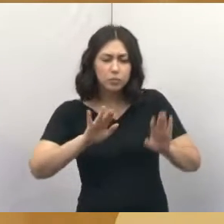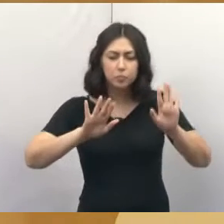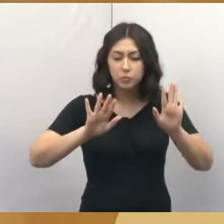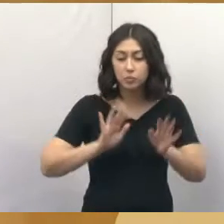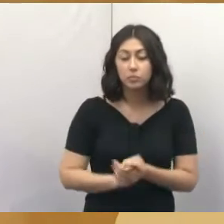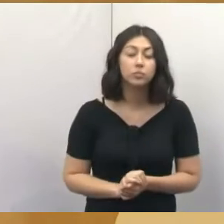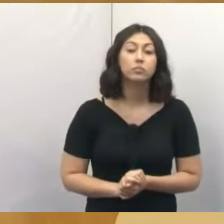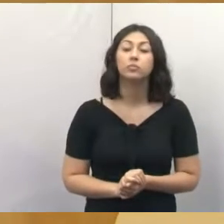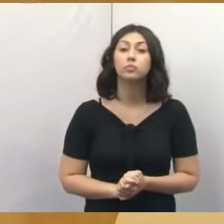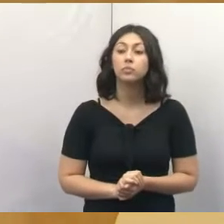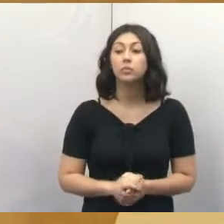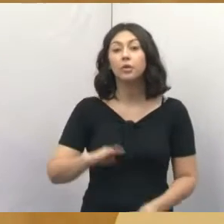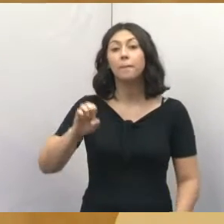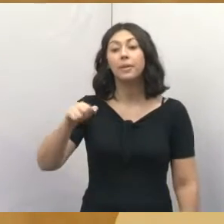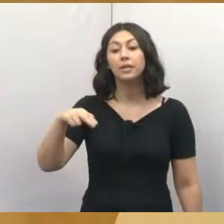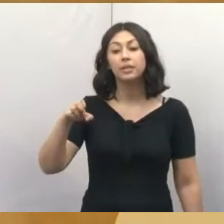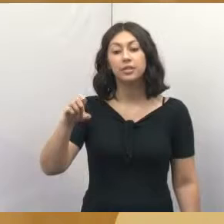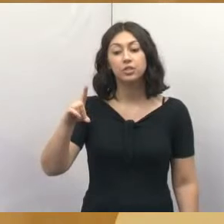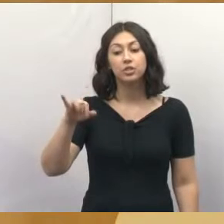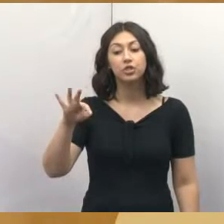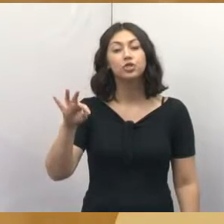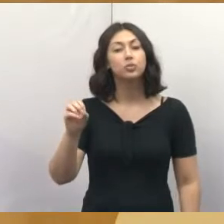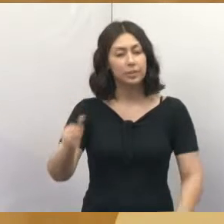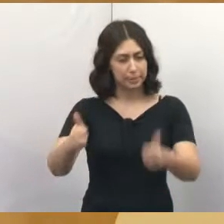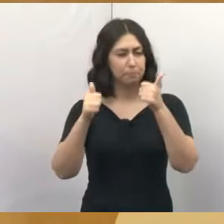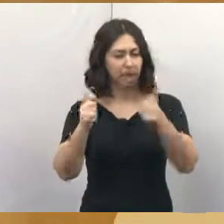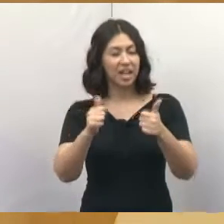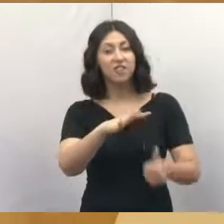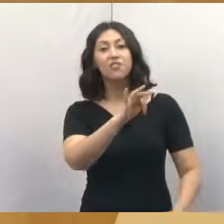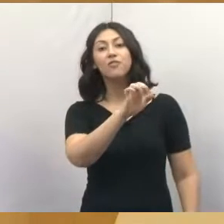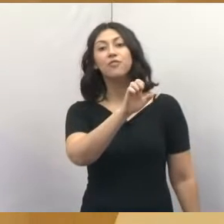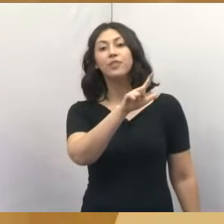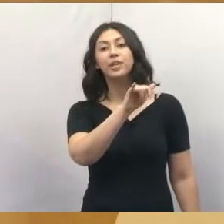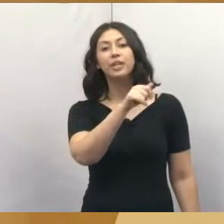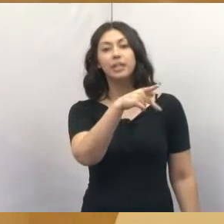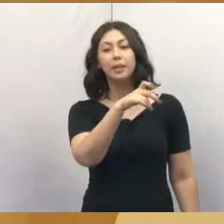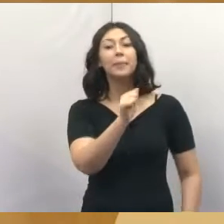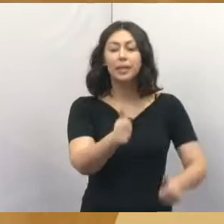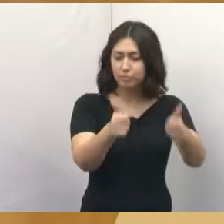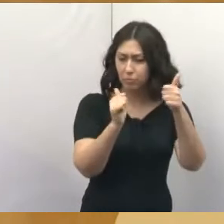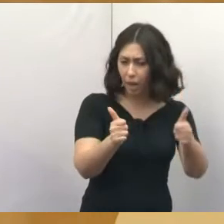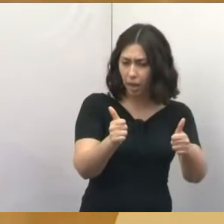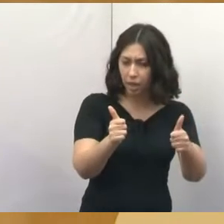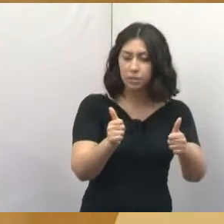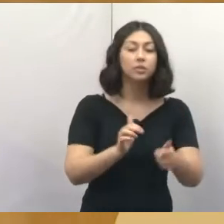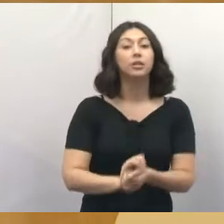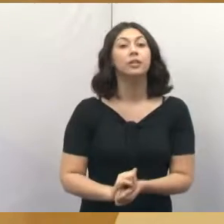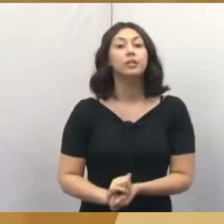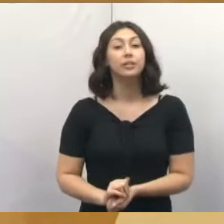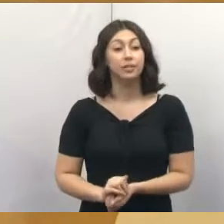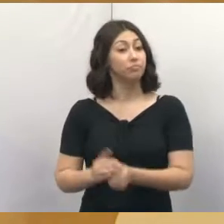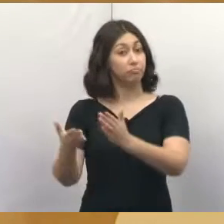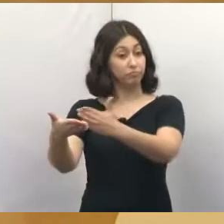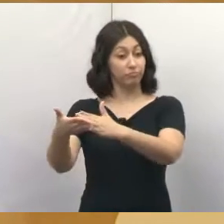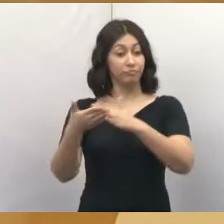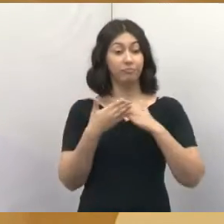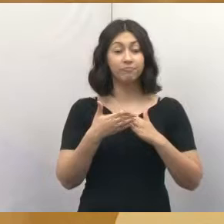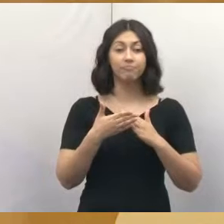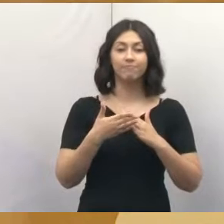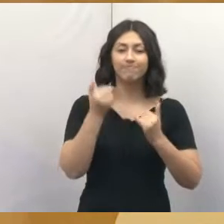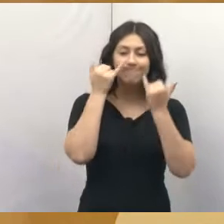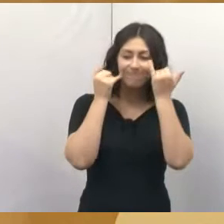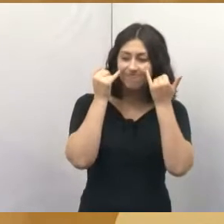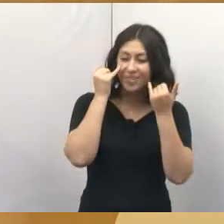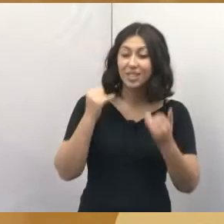presidente, Benedito Anselmo Turci, aí sim, Felipe Santos de Lima, aí sim, que nos forneceram material e